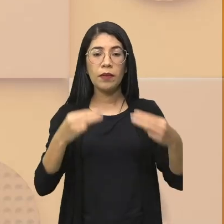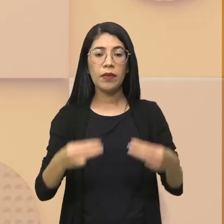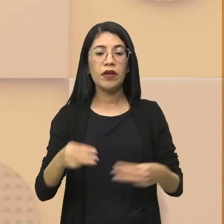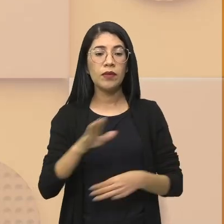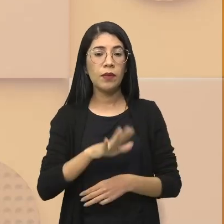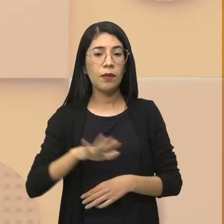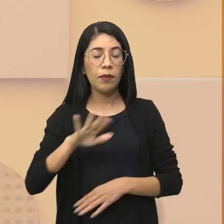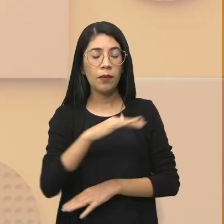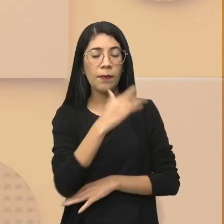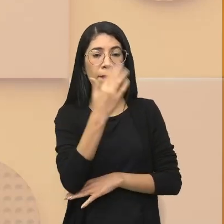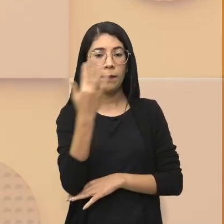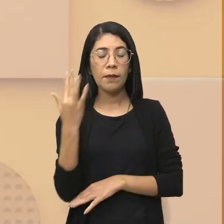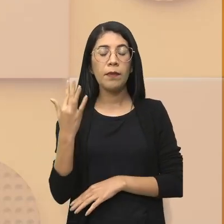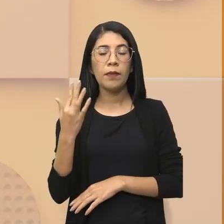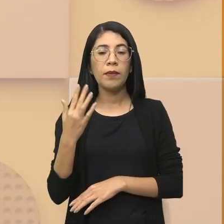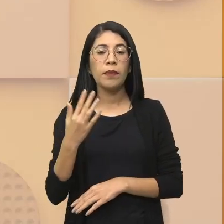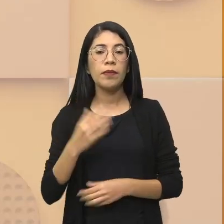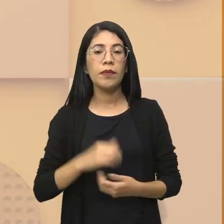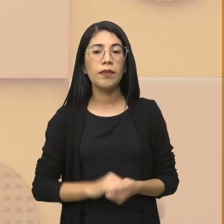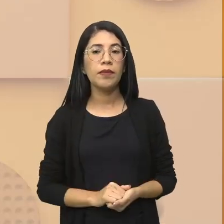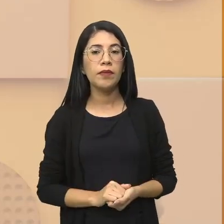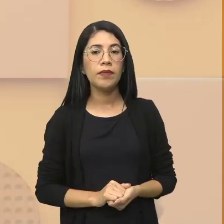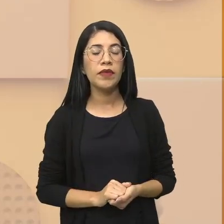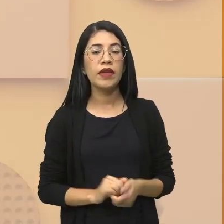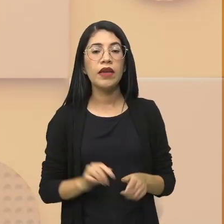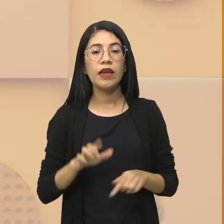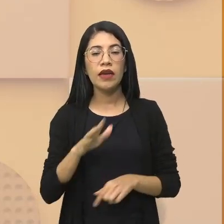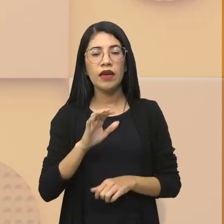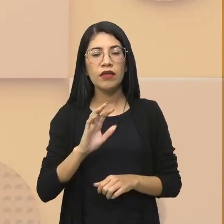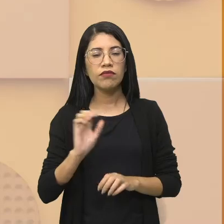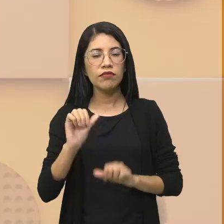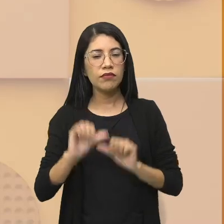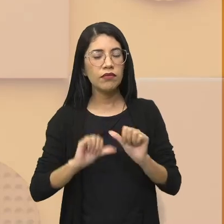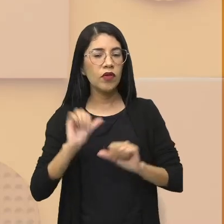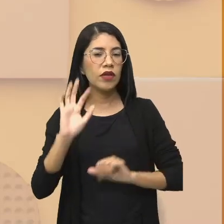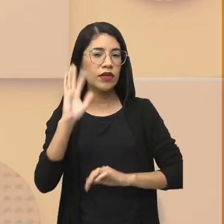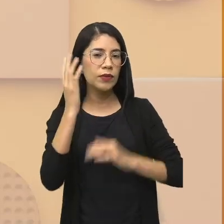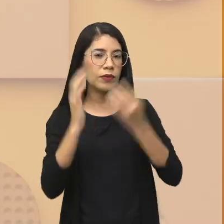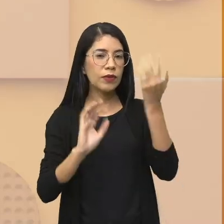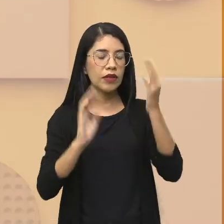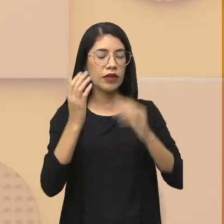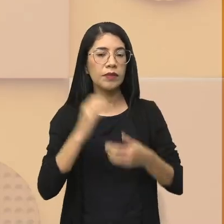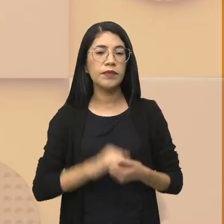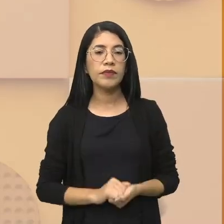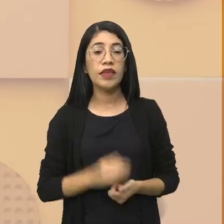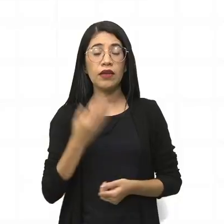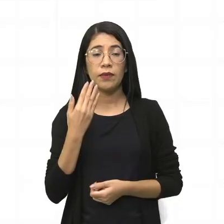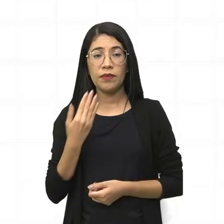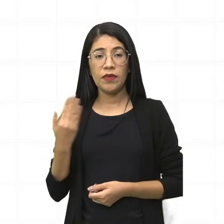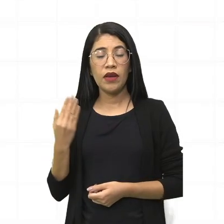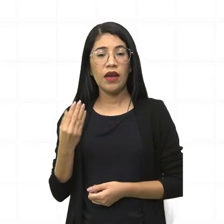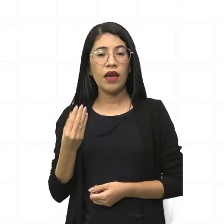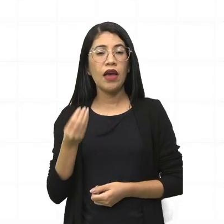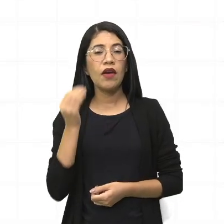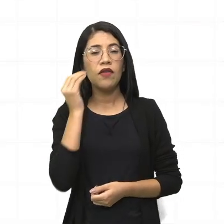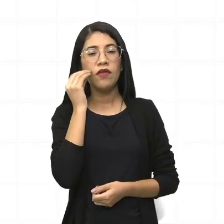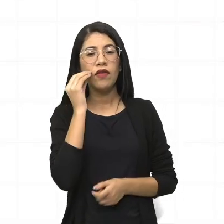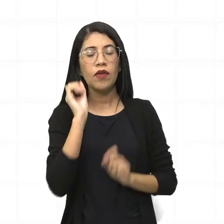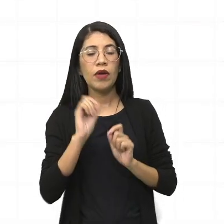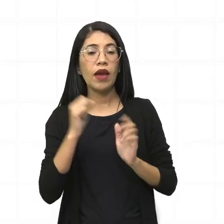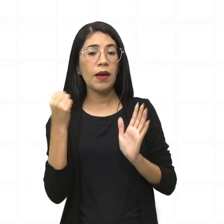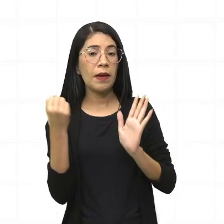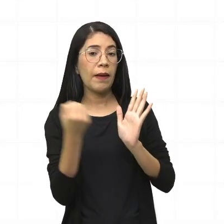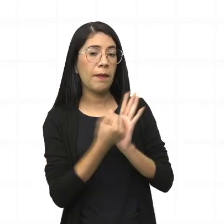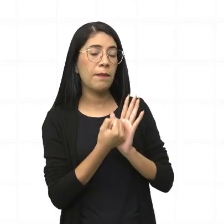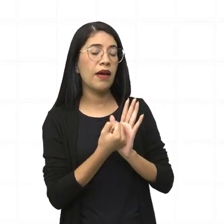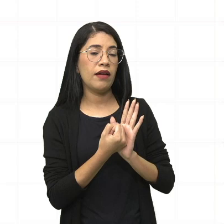do Meio Ambiente e Mudanças do Clima. Então, nessa tela, vocês podem verificar o logotipo.